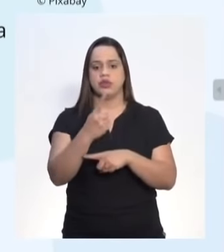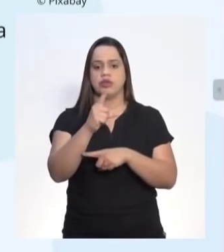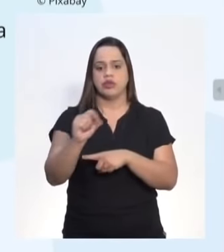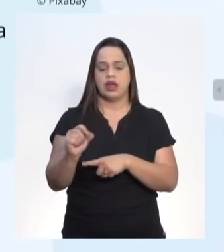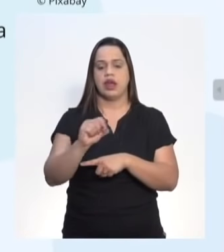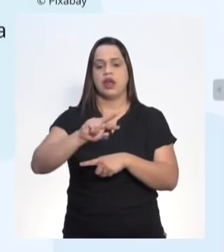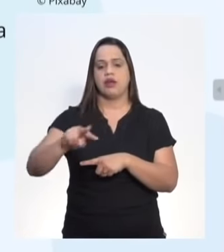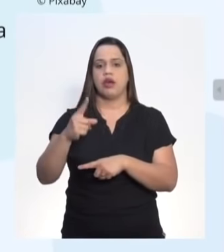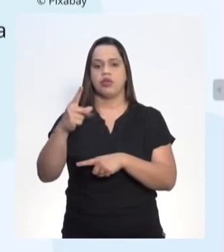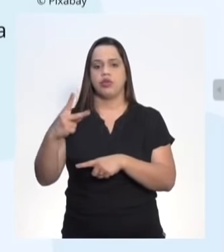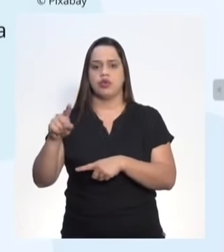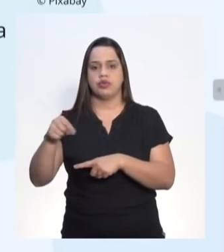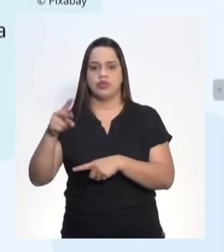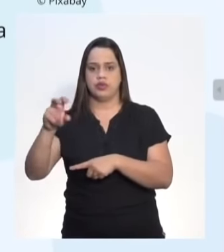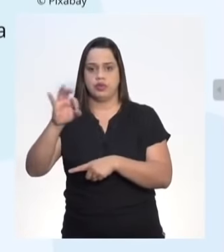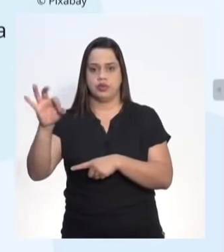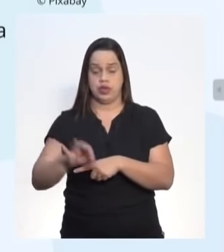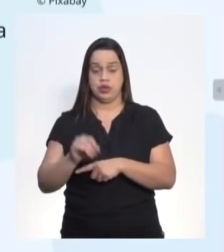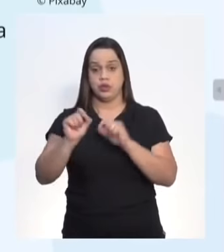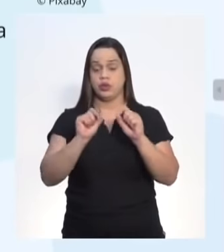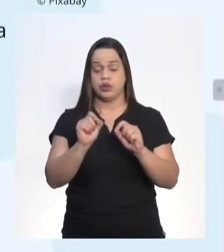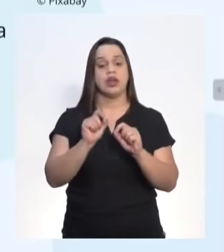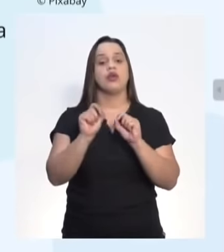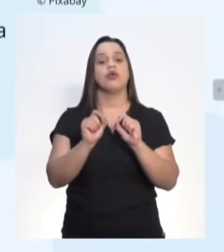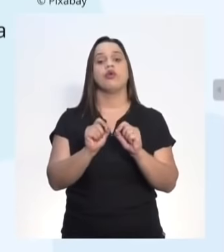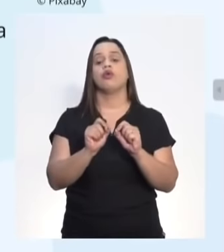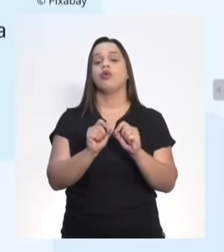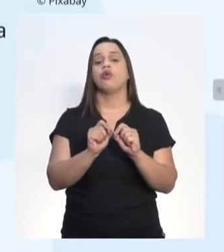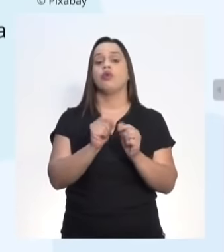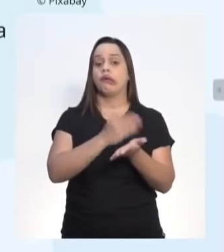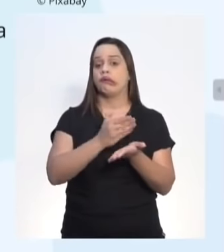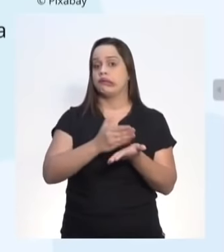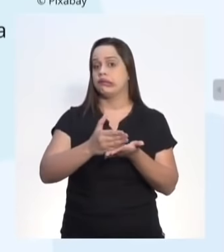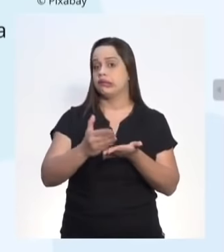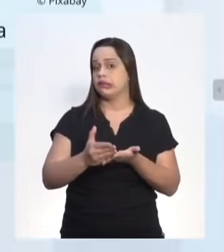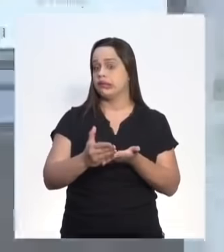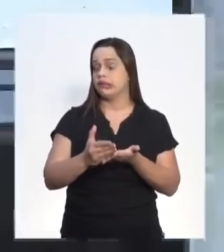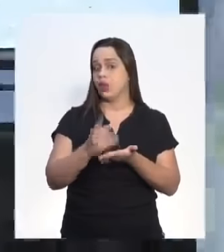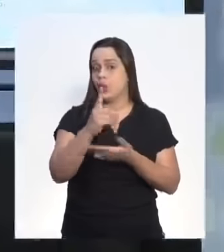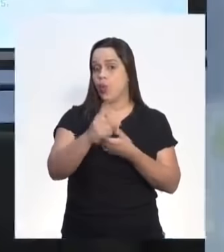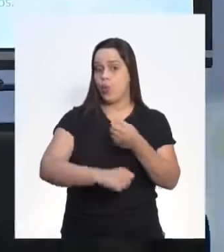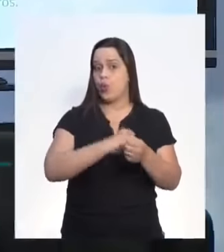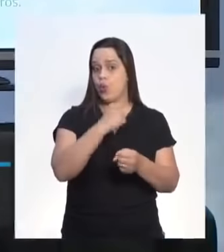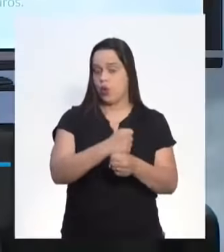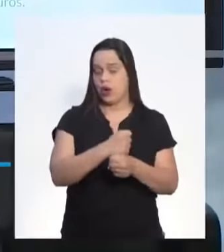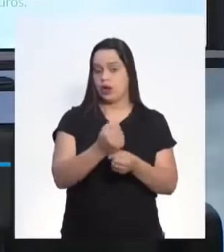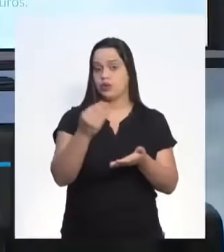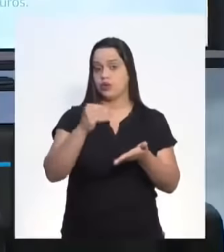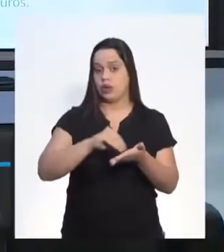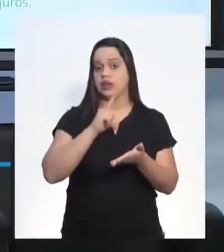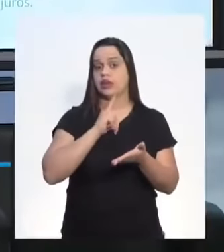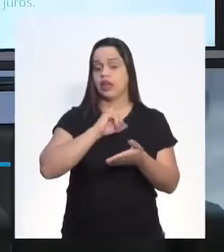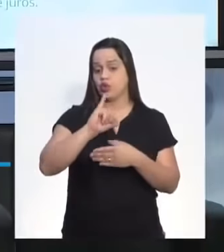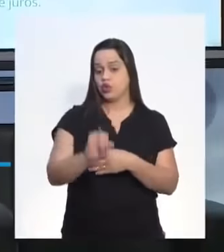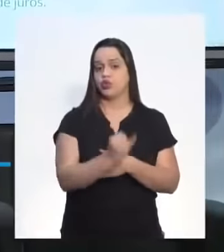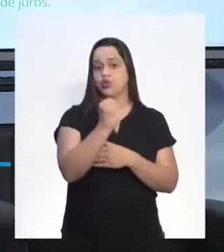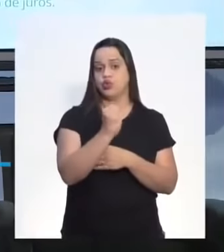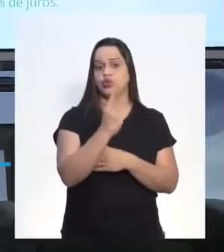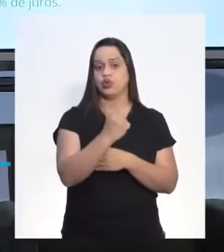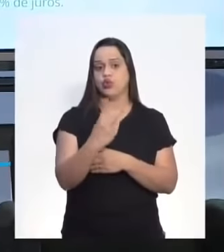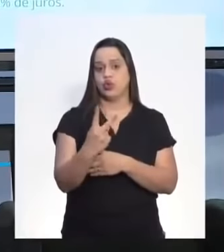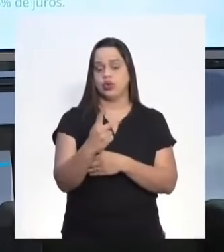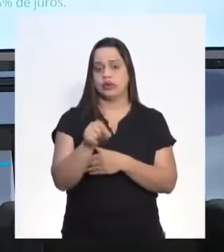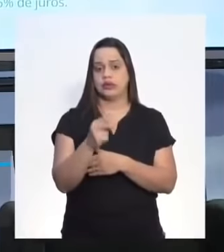12,5%. Então, no financiamento aí, tá, do sofá, em um ano estão inseridos 12,5%